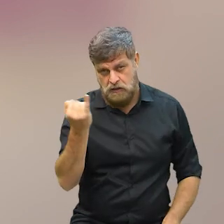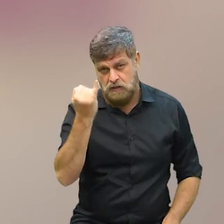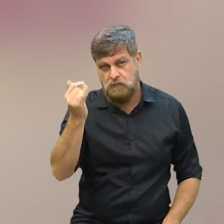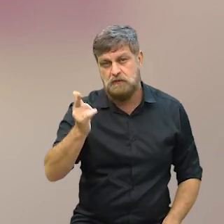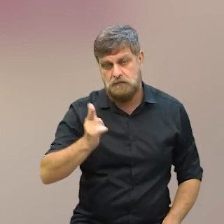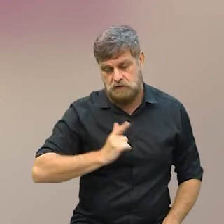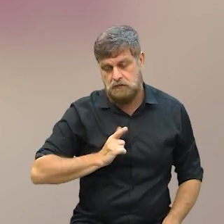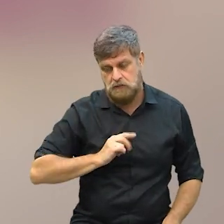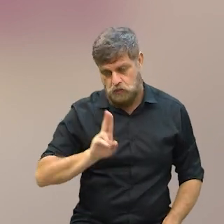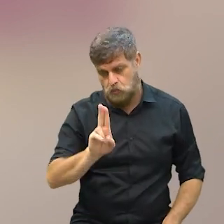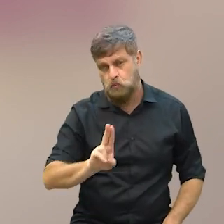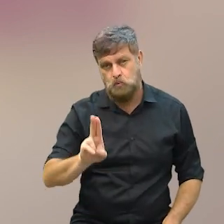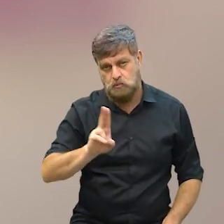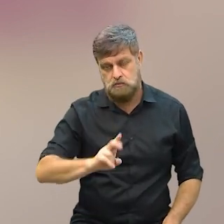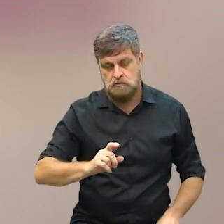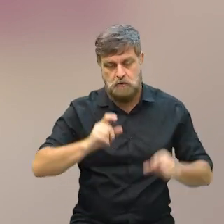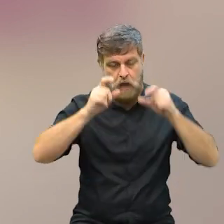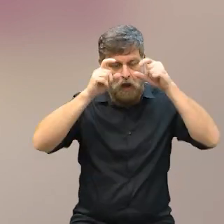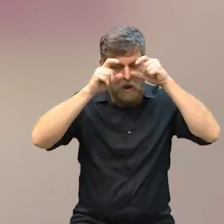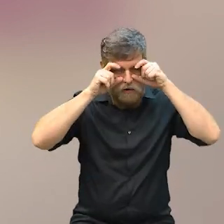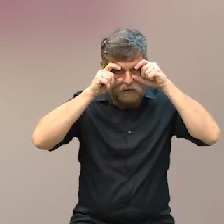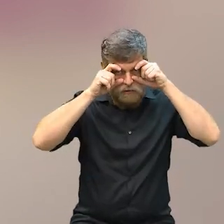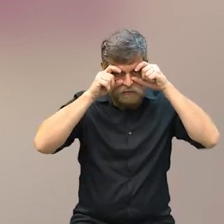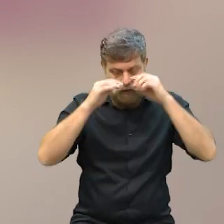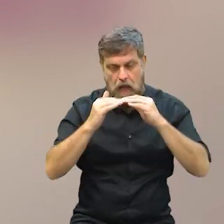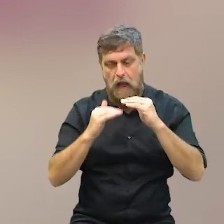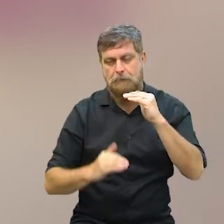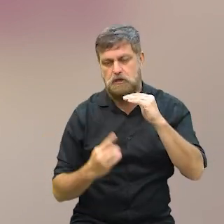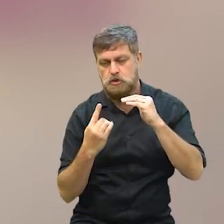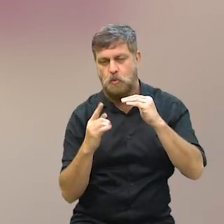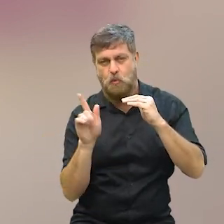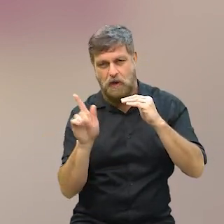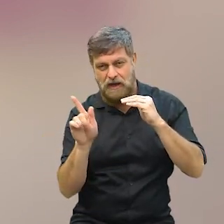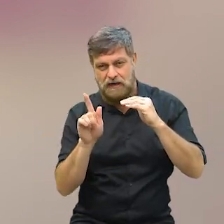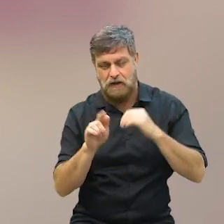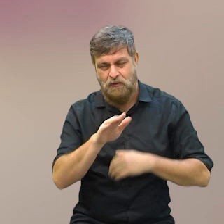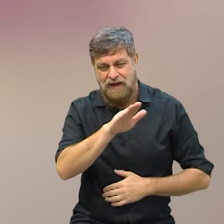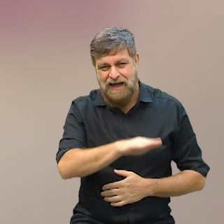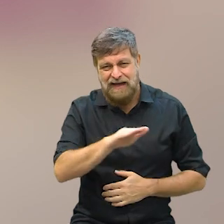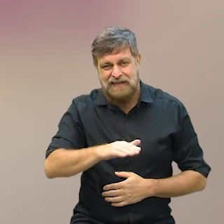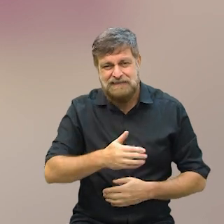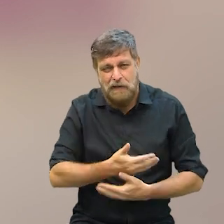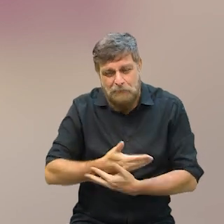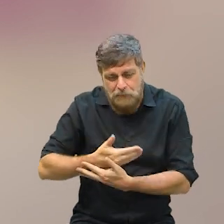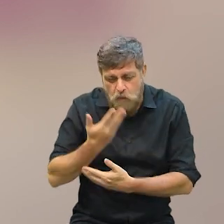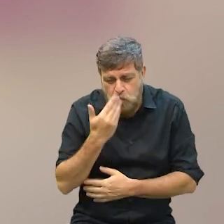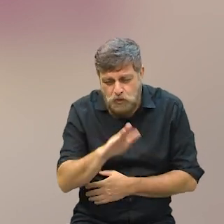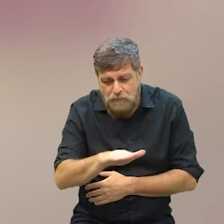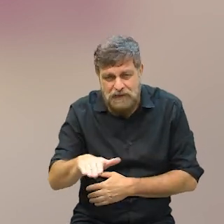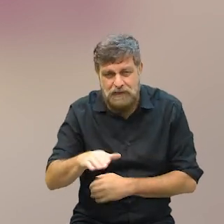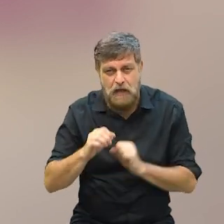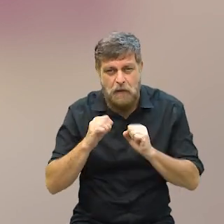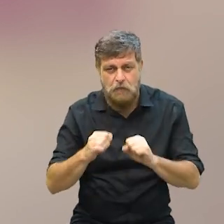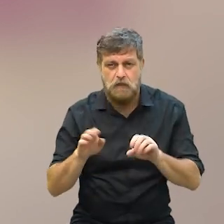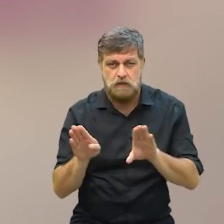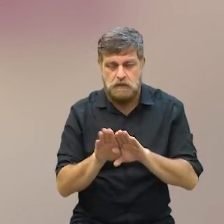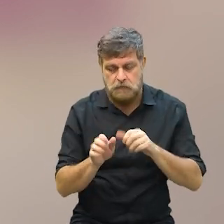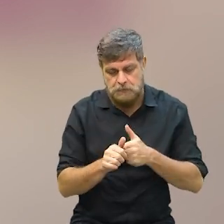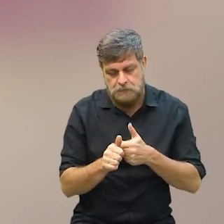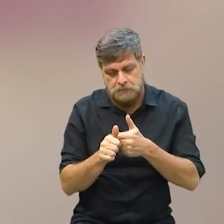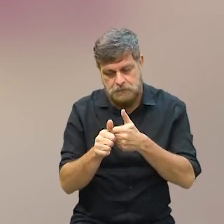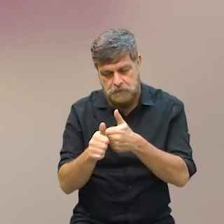o uso desse óculos, né? Abaixo disso, se a criança é muito pequena, você pode